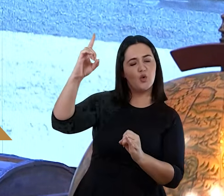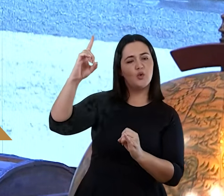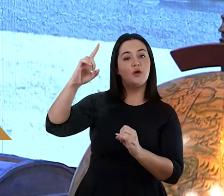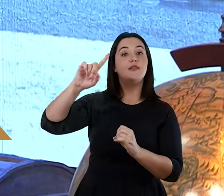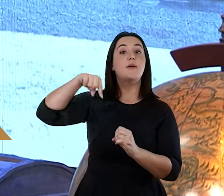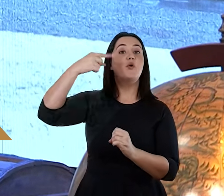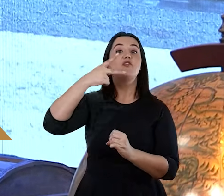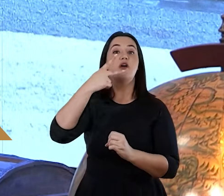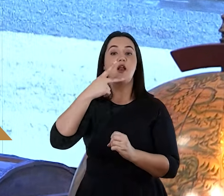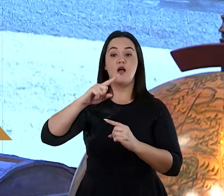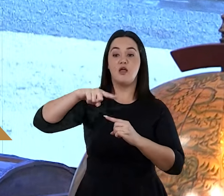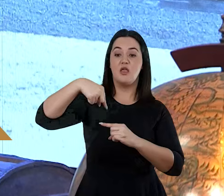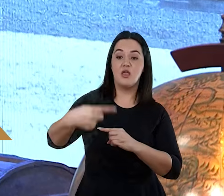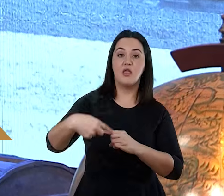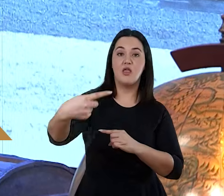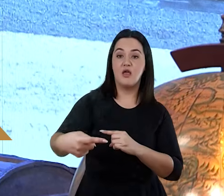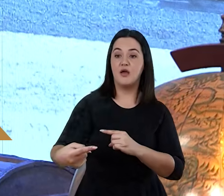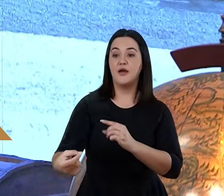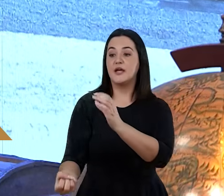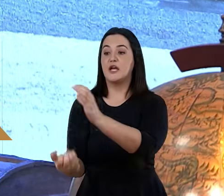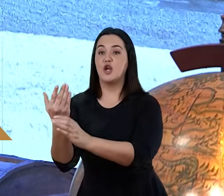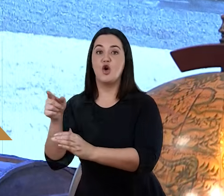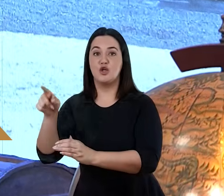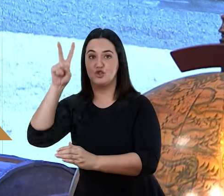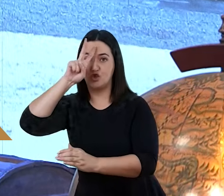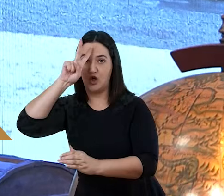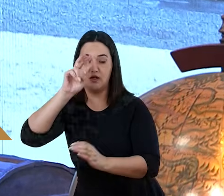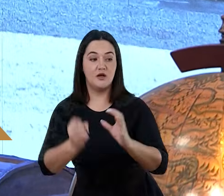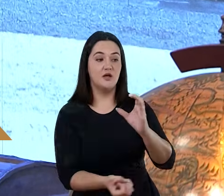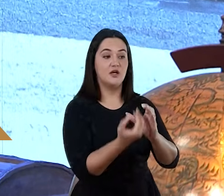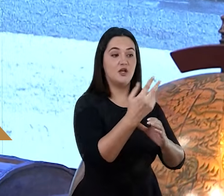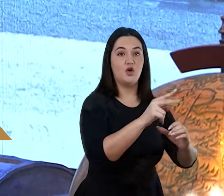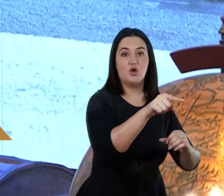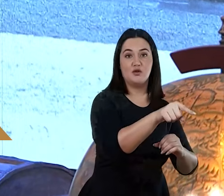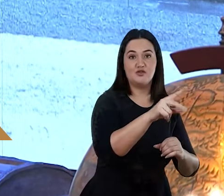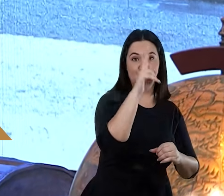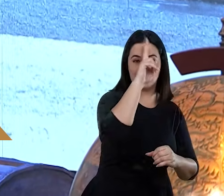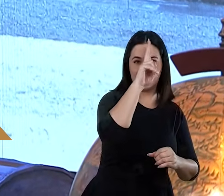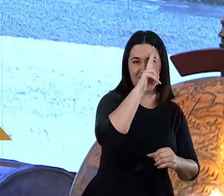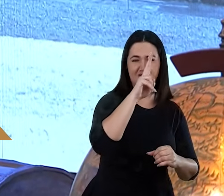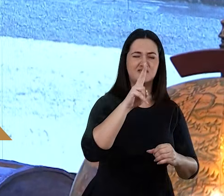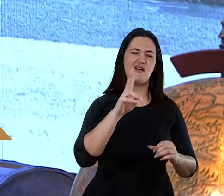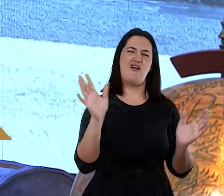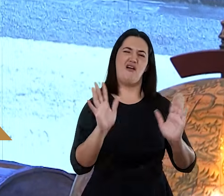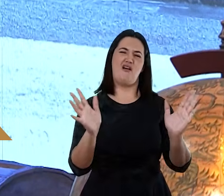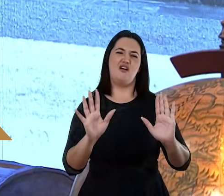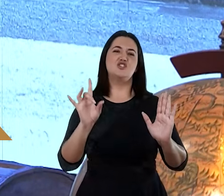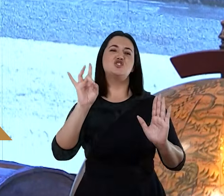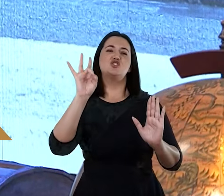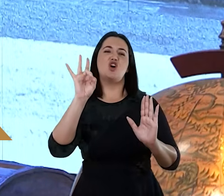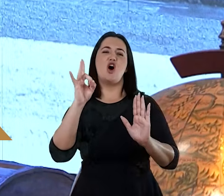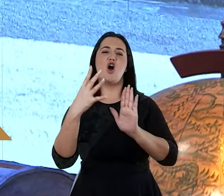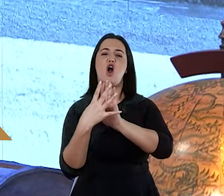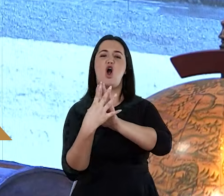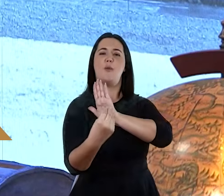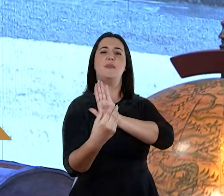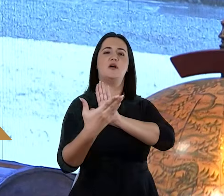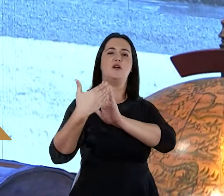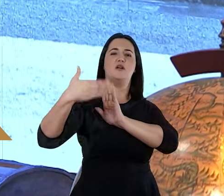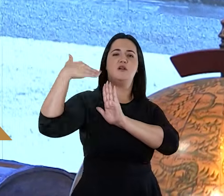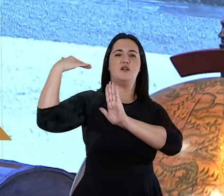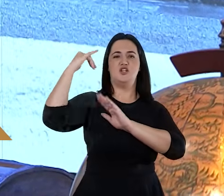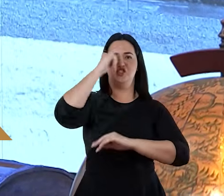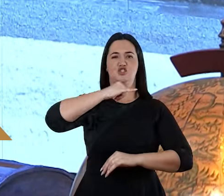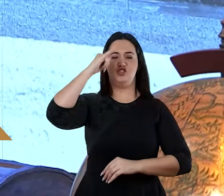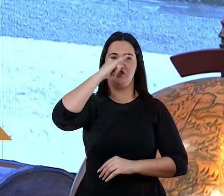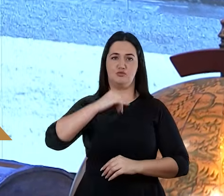mito de Sansão de um lado e ao mito de Hércules do outro. Ou seja, ambas as versões são apenas baseadas num mito